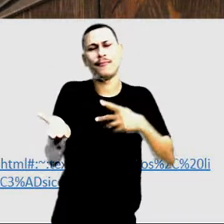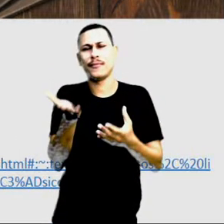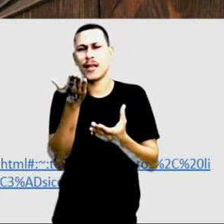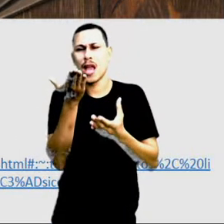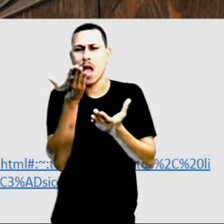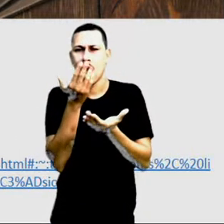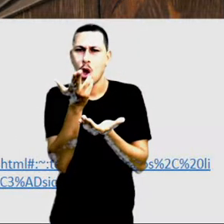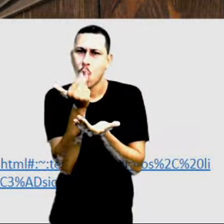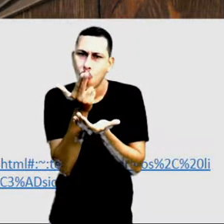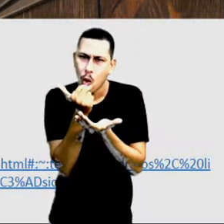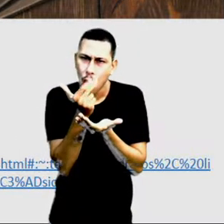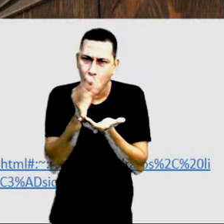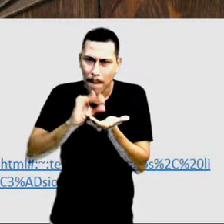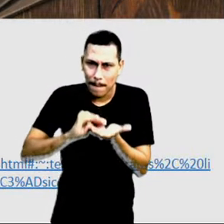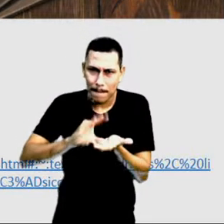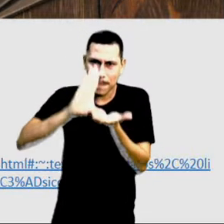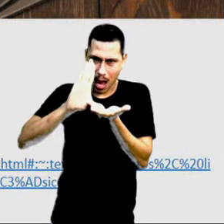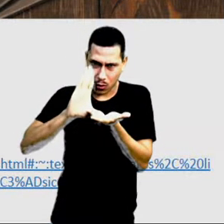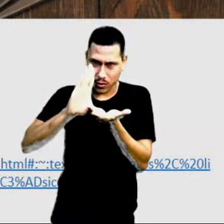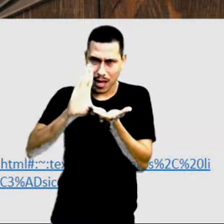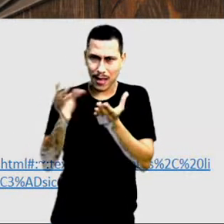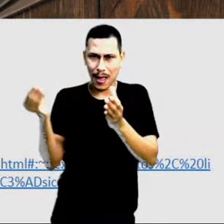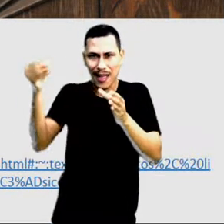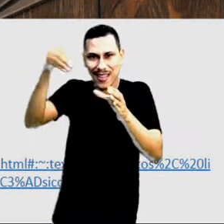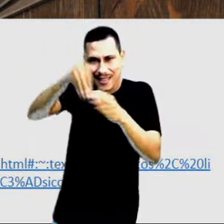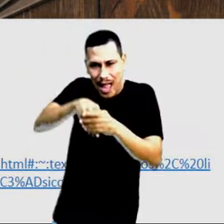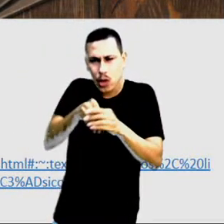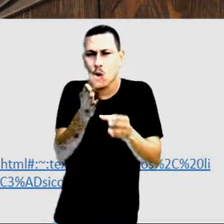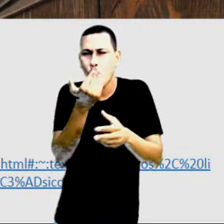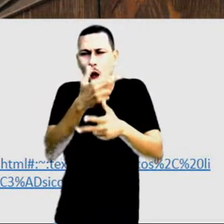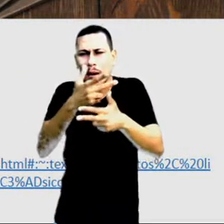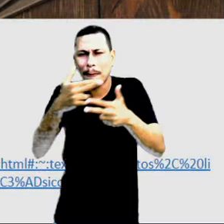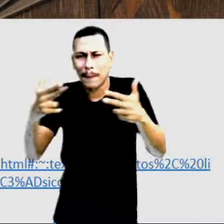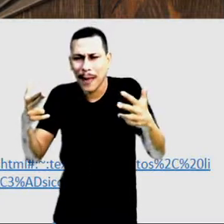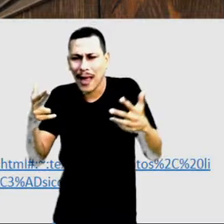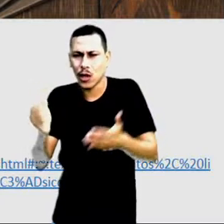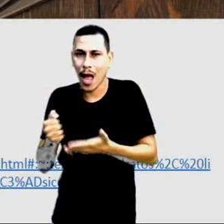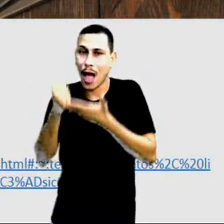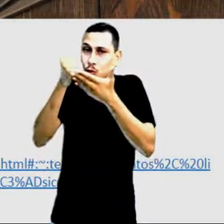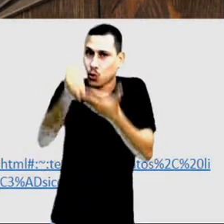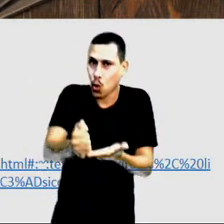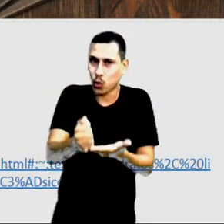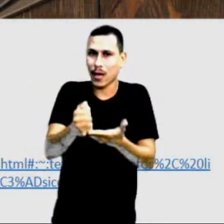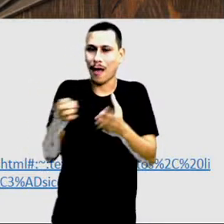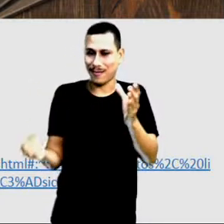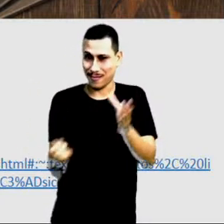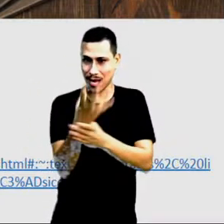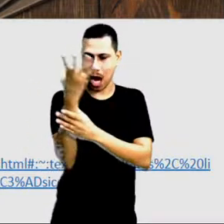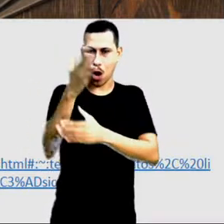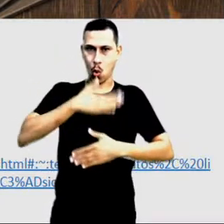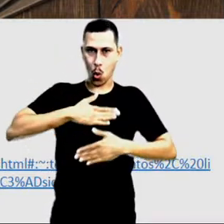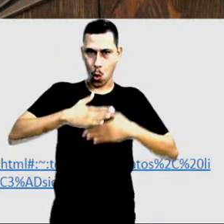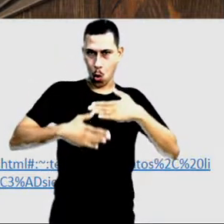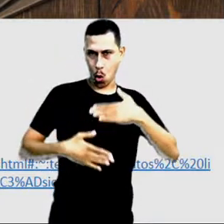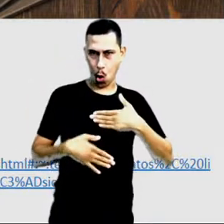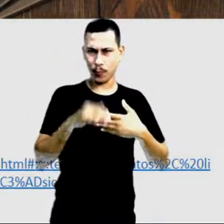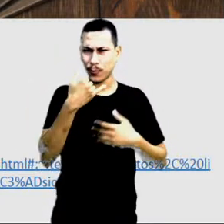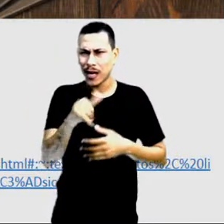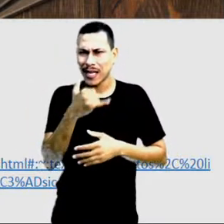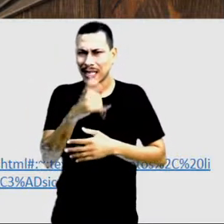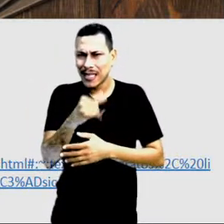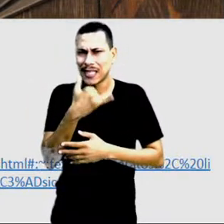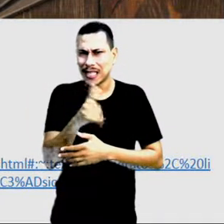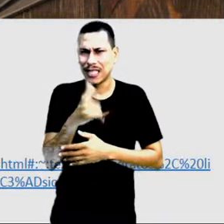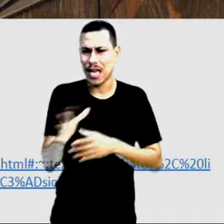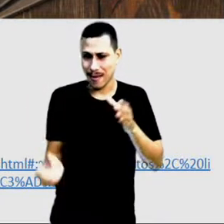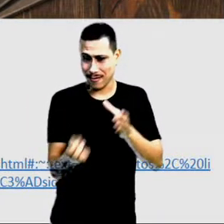macronutrientes presente nos alimentos para o fornecimento de calorias e energia. Então, para que a gente tenha energia, a gente tem que